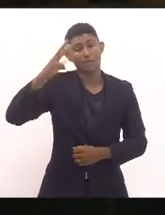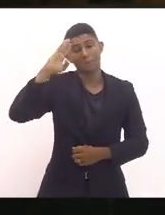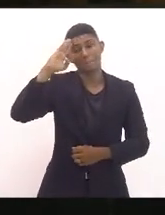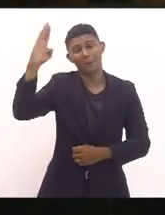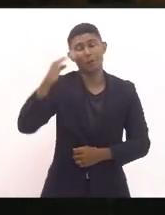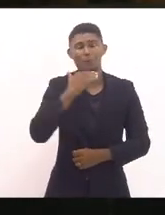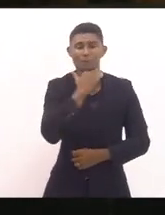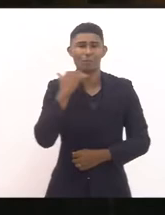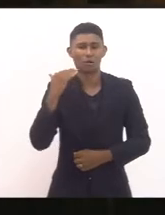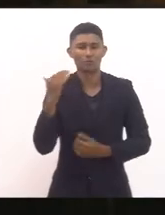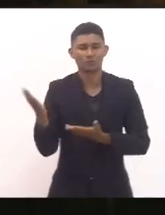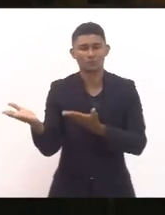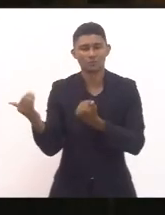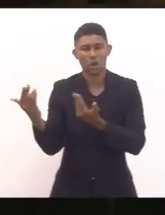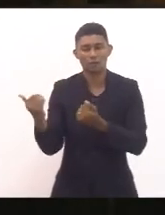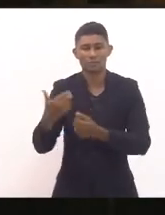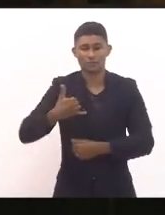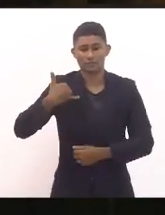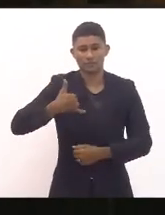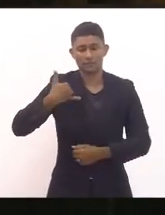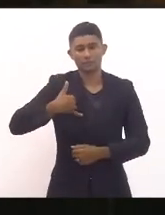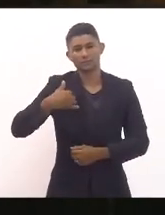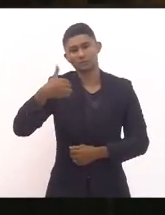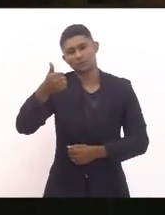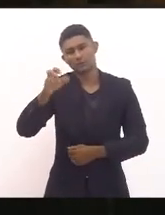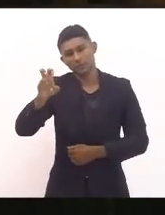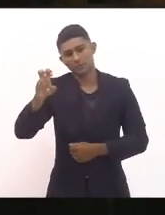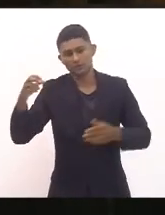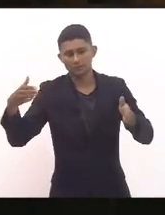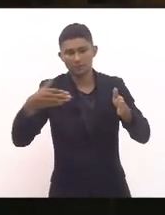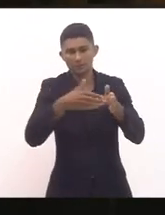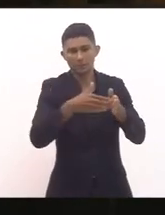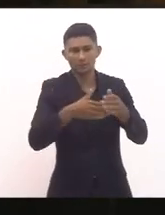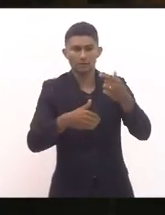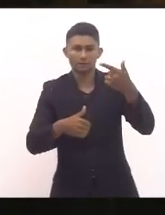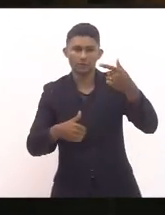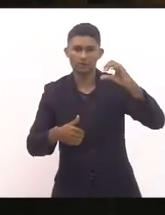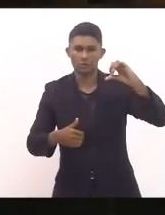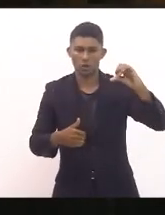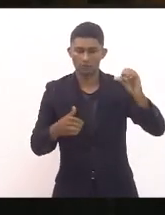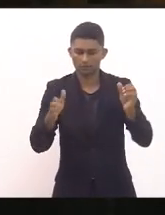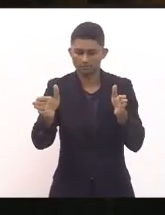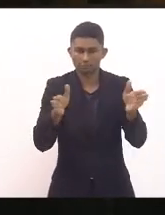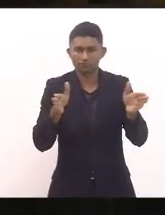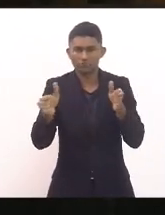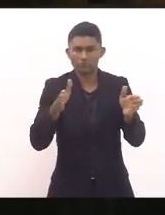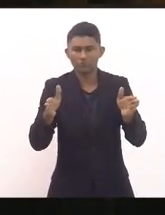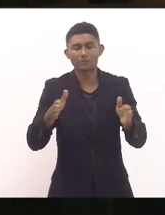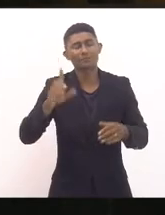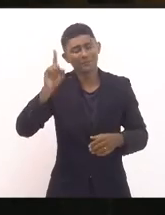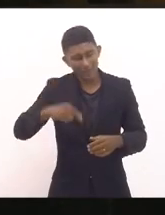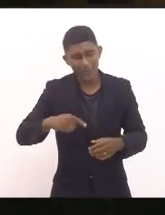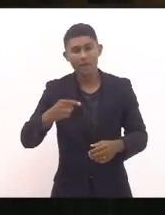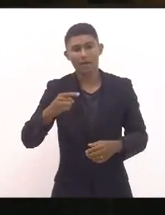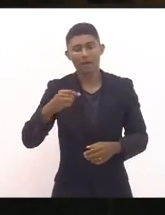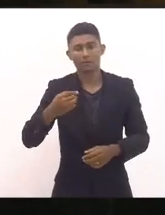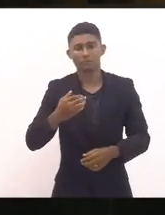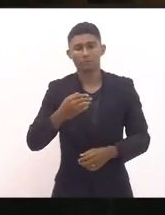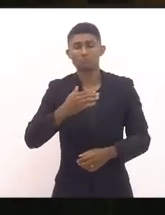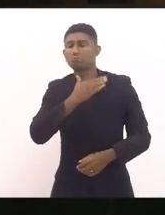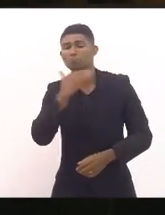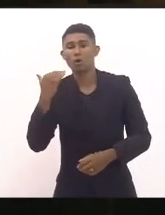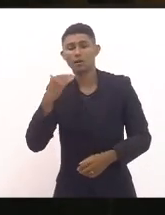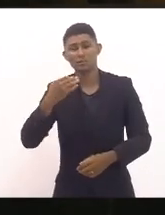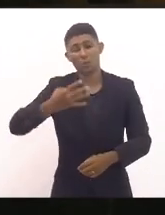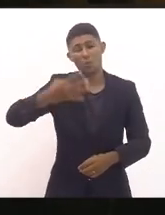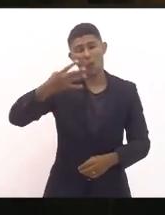entre jovens entre 15 e 29 anos. Ou seja, a 4ª maior causa de morte